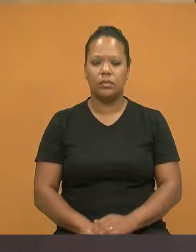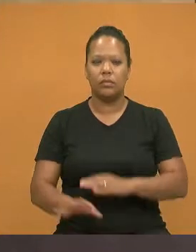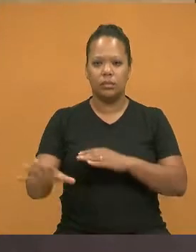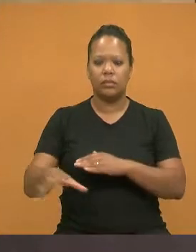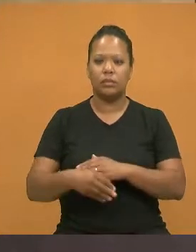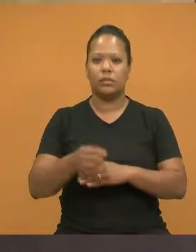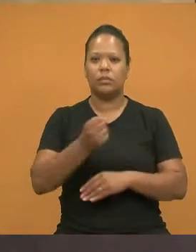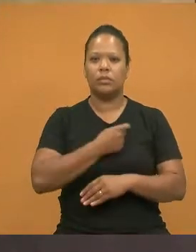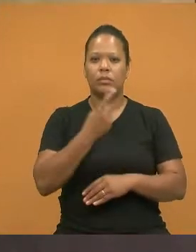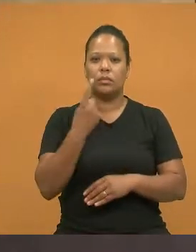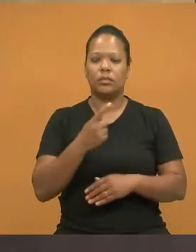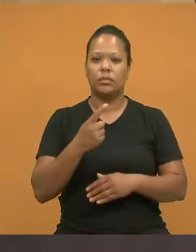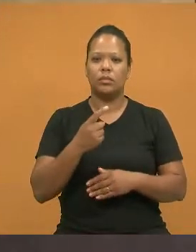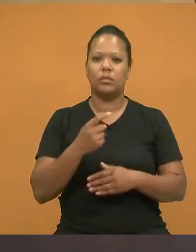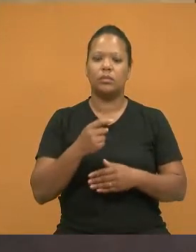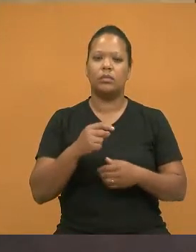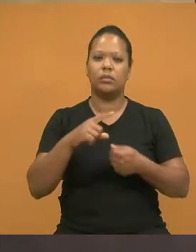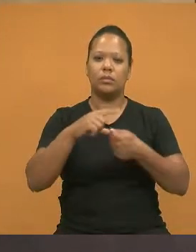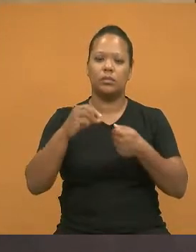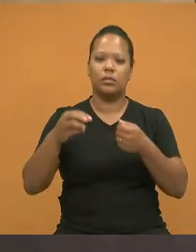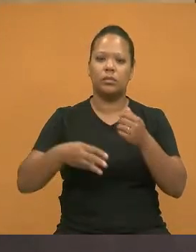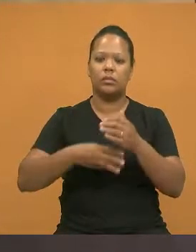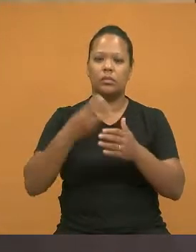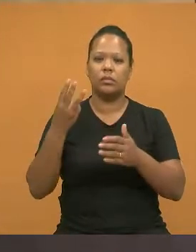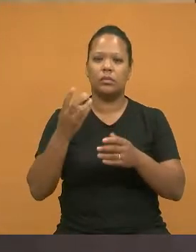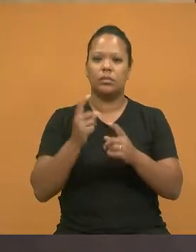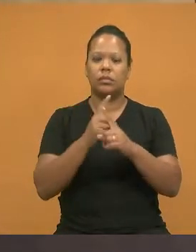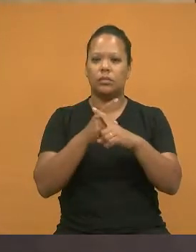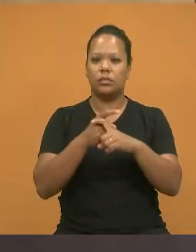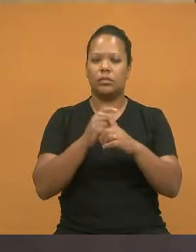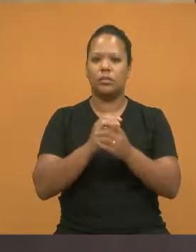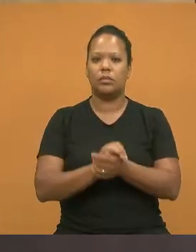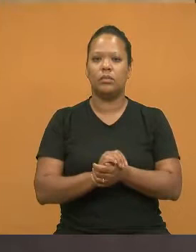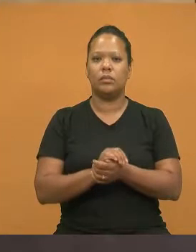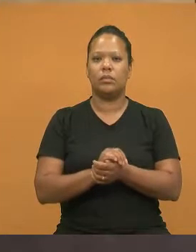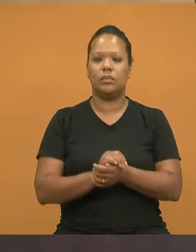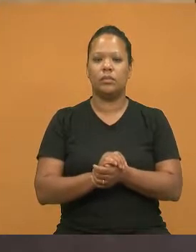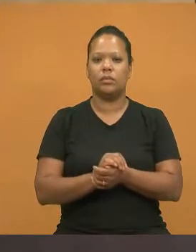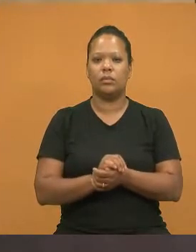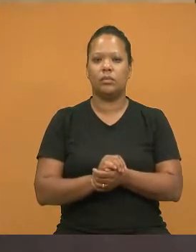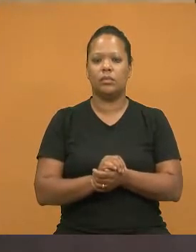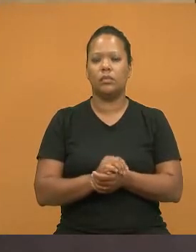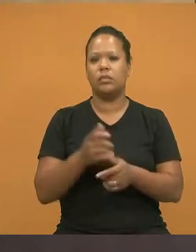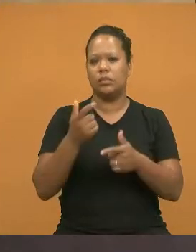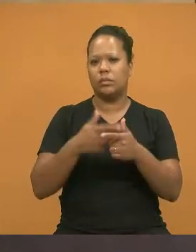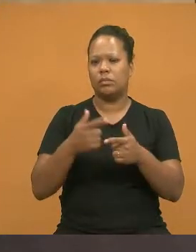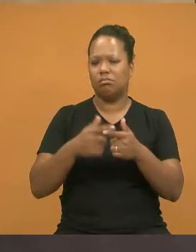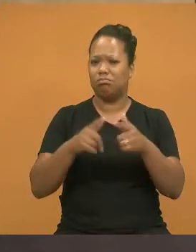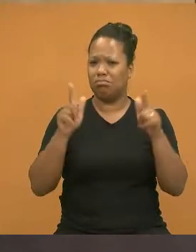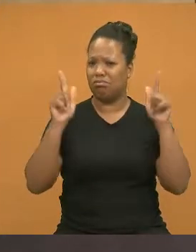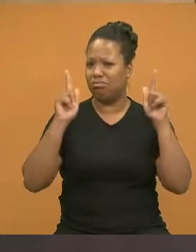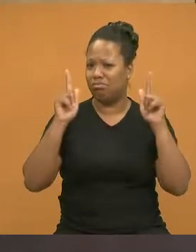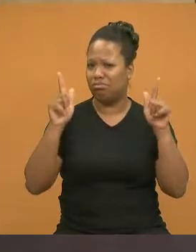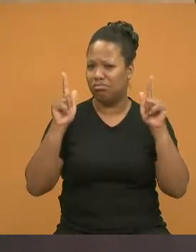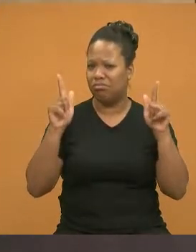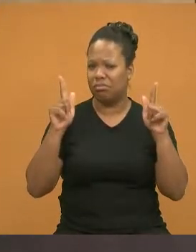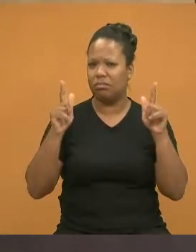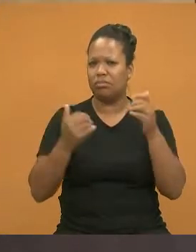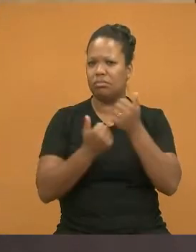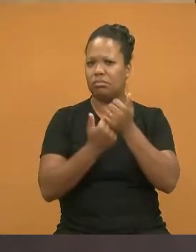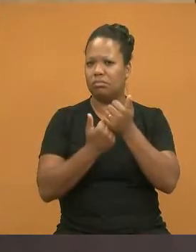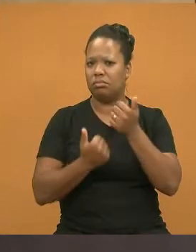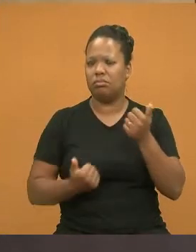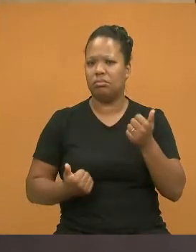Emenda número 1, no artigo 3º do projeto de lei em epígrafe, a expressão "para que esse problema tão grave" fica substituída